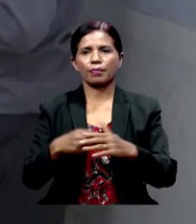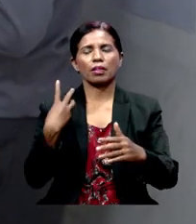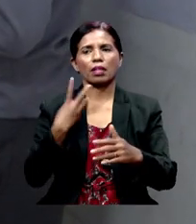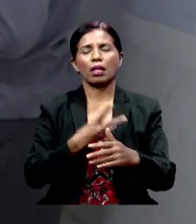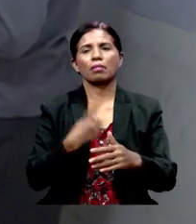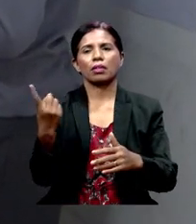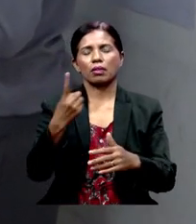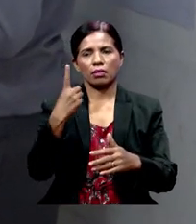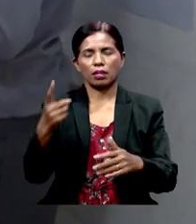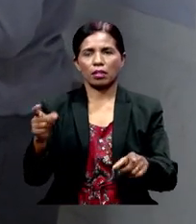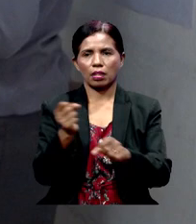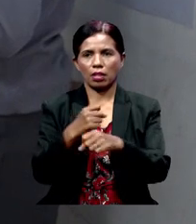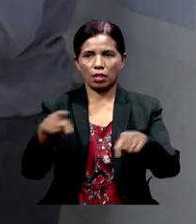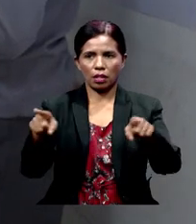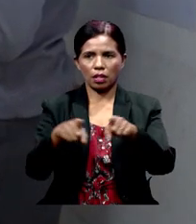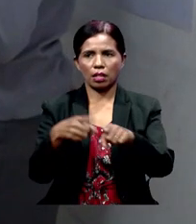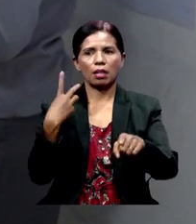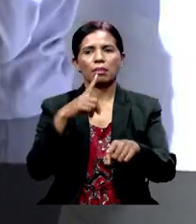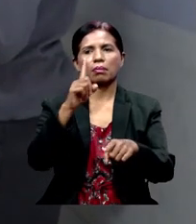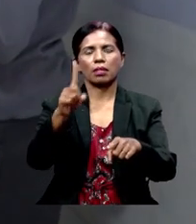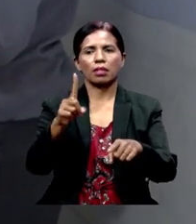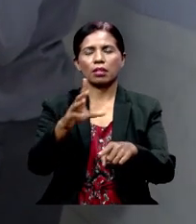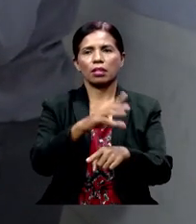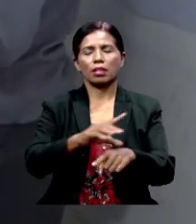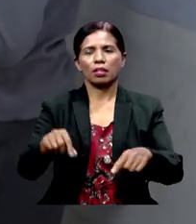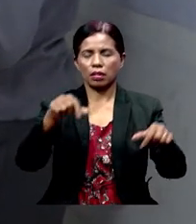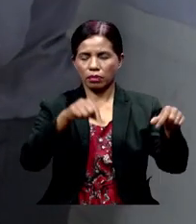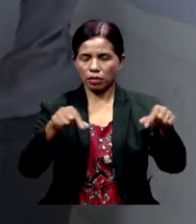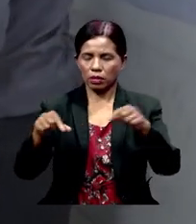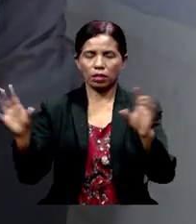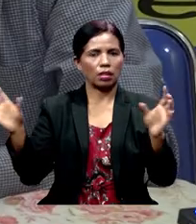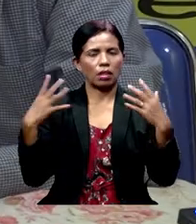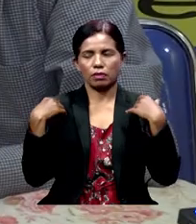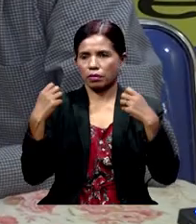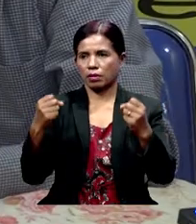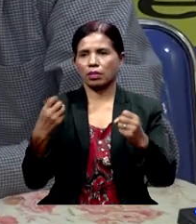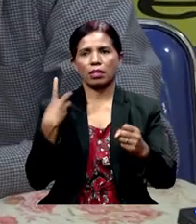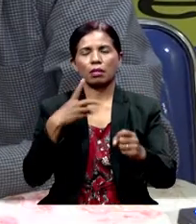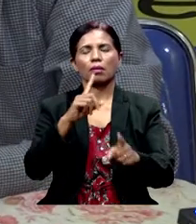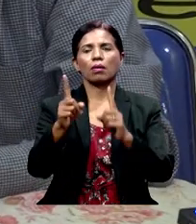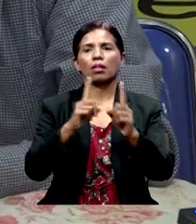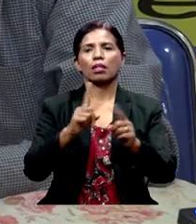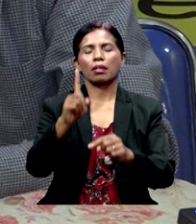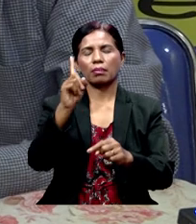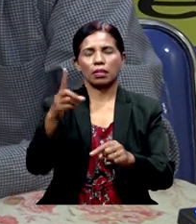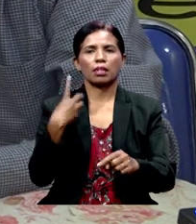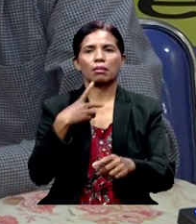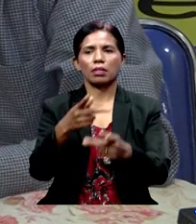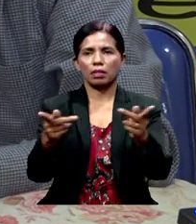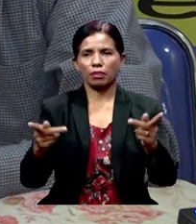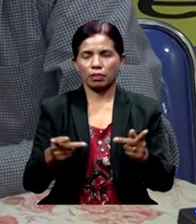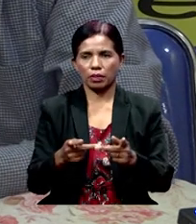há a comparação. A mim mesa que não lia a deficiência não se lá forte. A mim colia a mesa que a minha fatin.